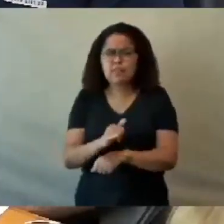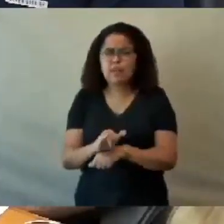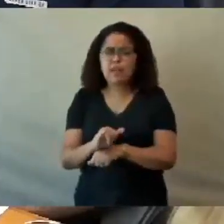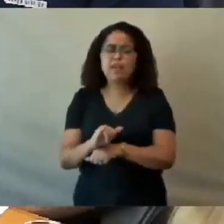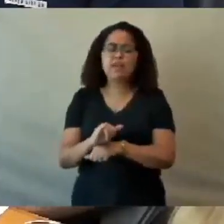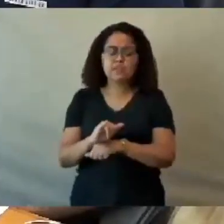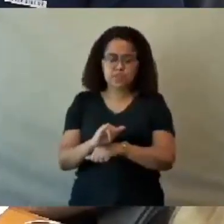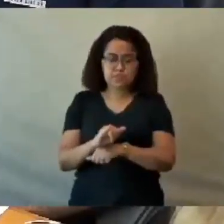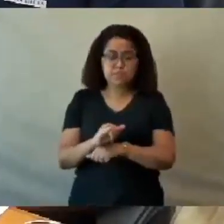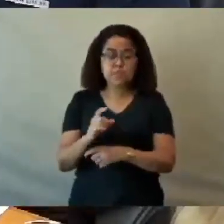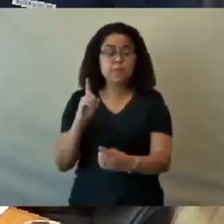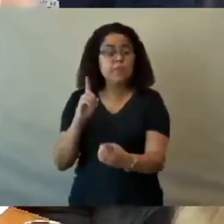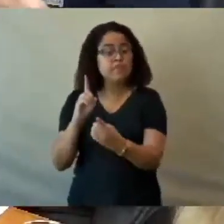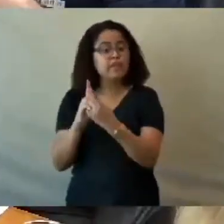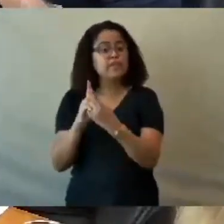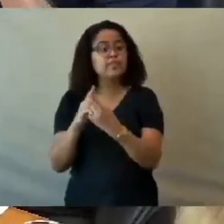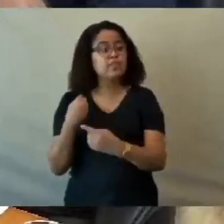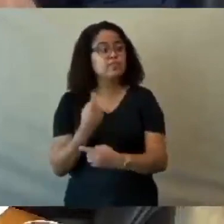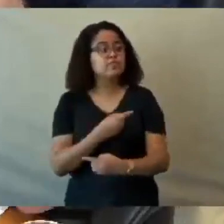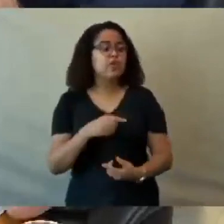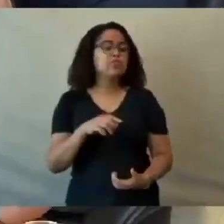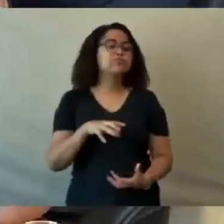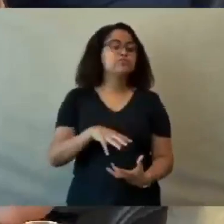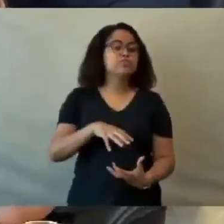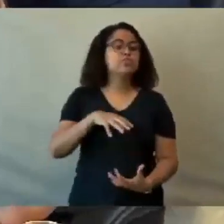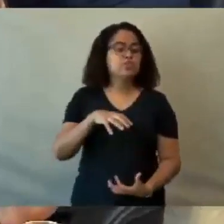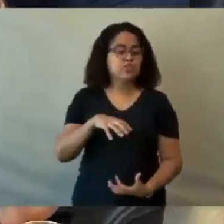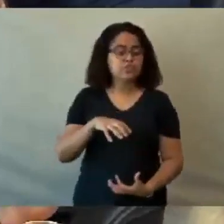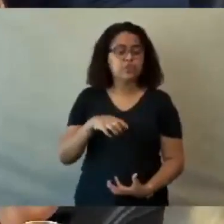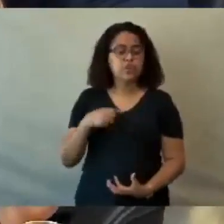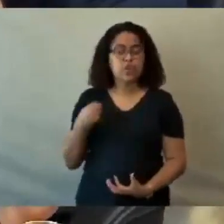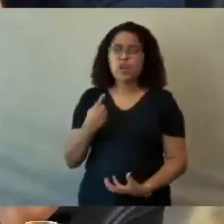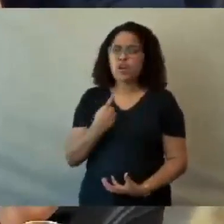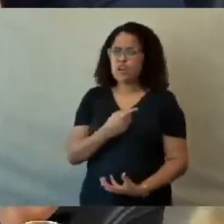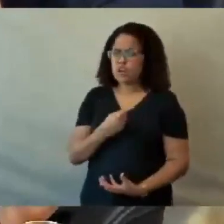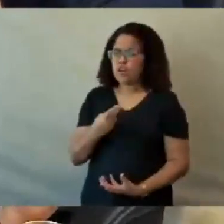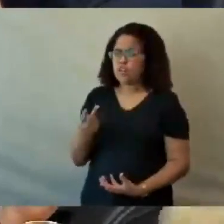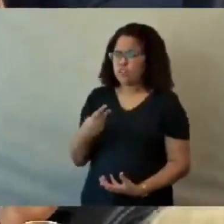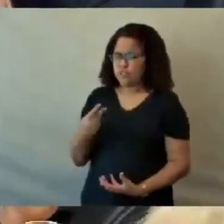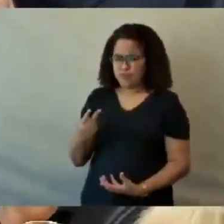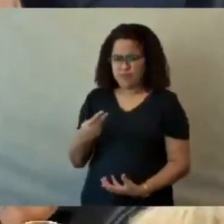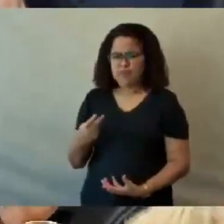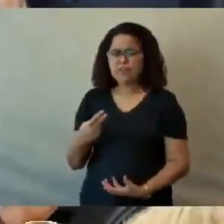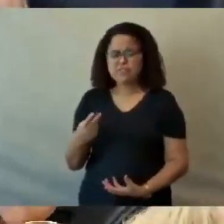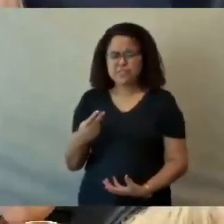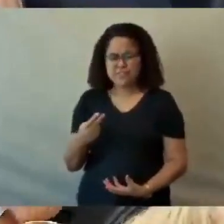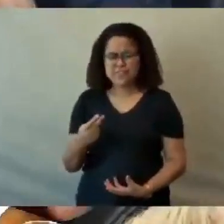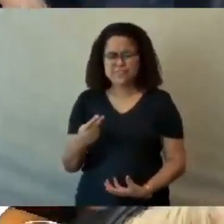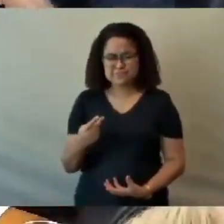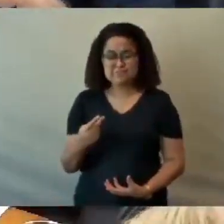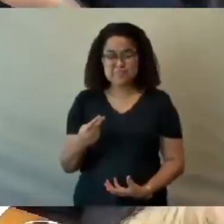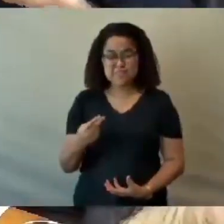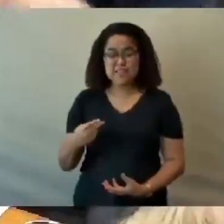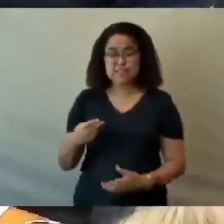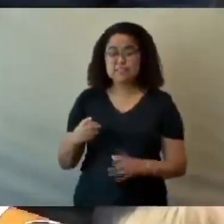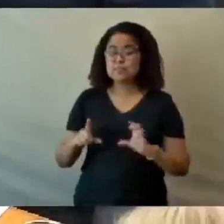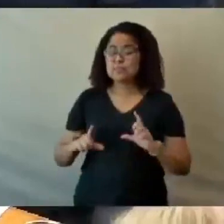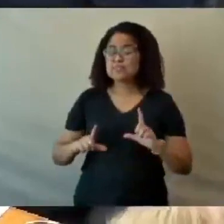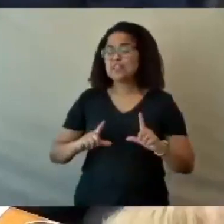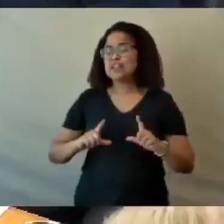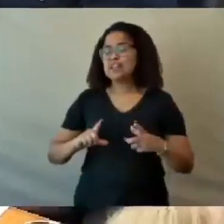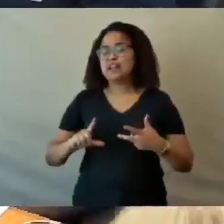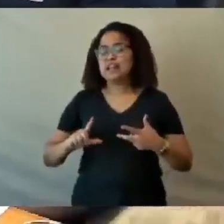entrando nessa fase, não vereador? sim. Estamos legislando em causa própria, não é, vereador? Legislando em causa própria. Hoje,